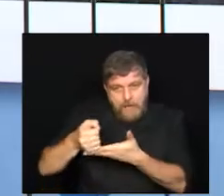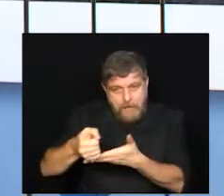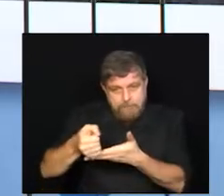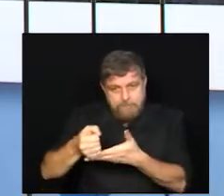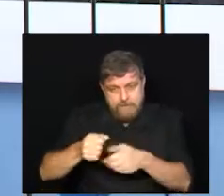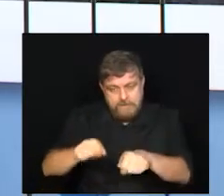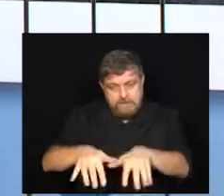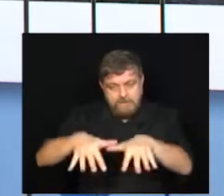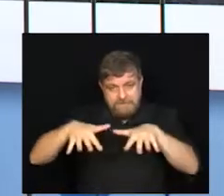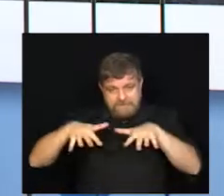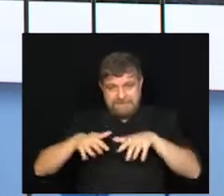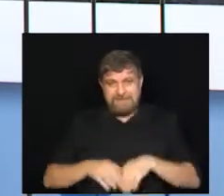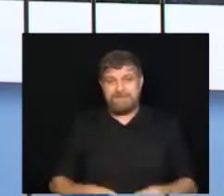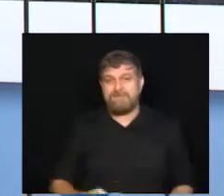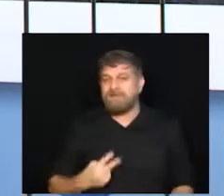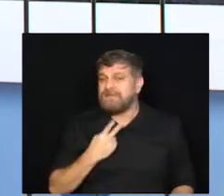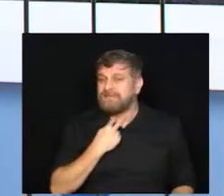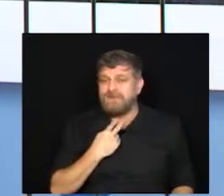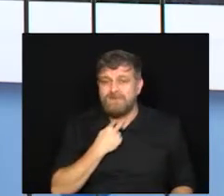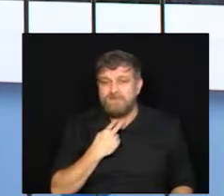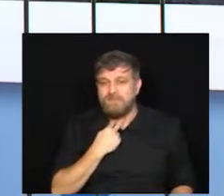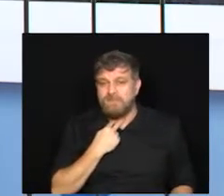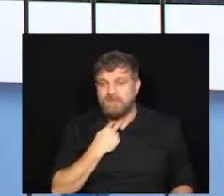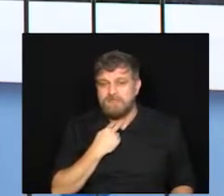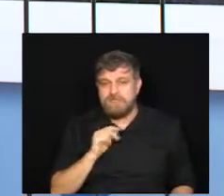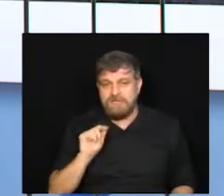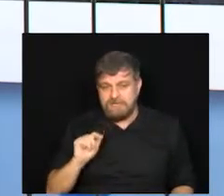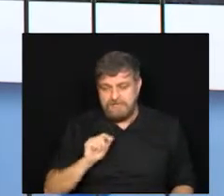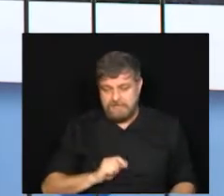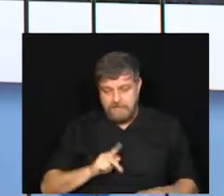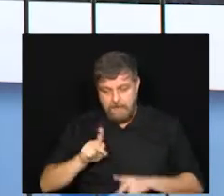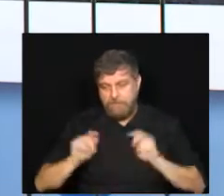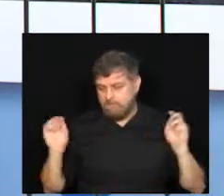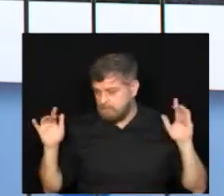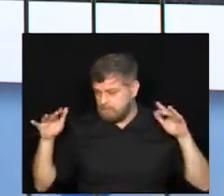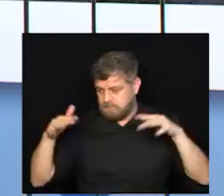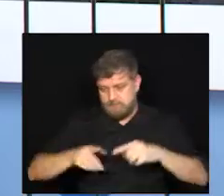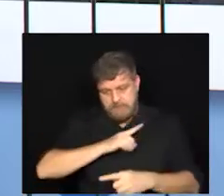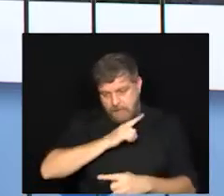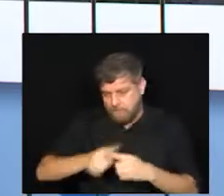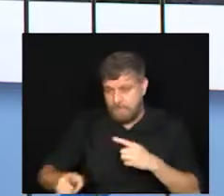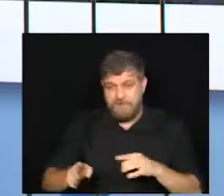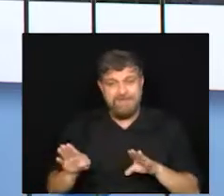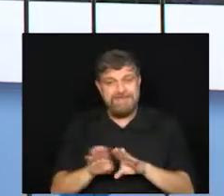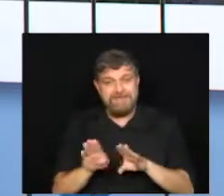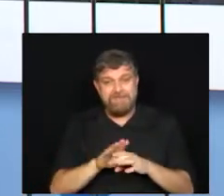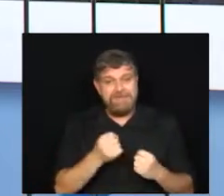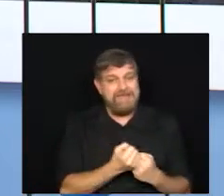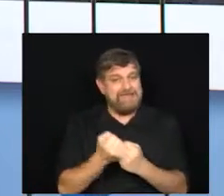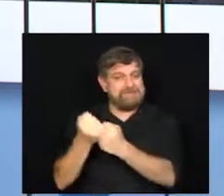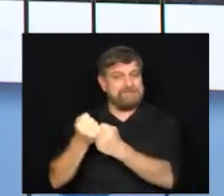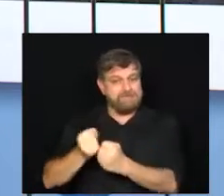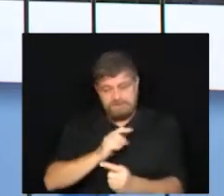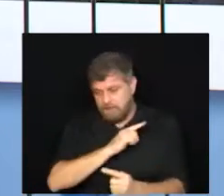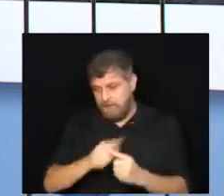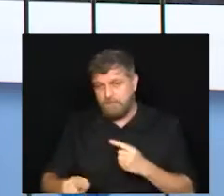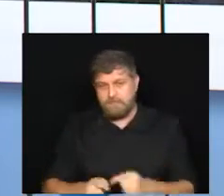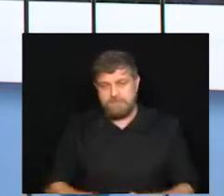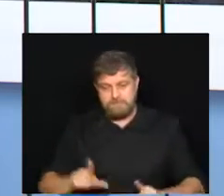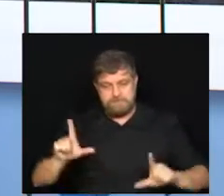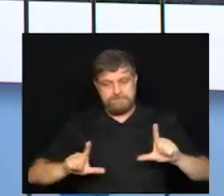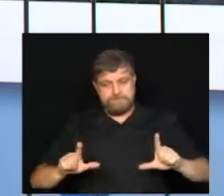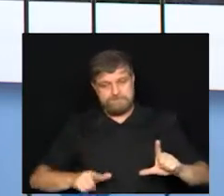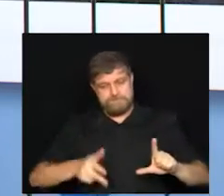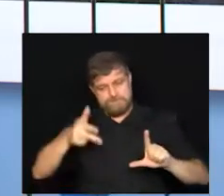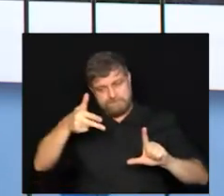do plenário, mas não está permitida ainda a entrada do público em geral e também dos assessores. A transmissão é